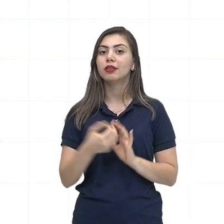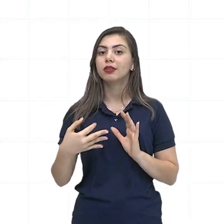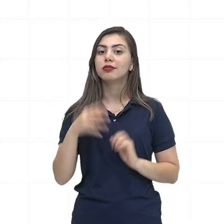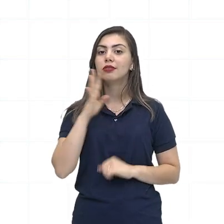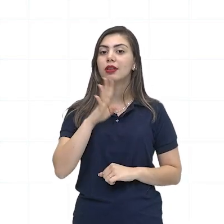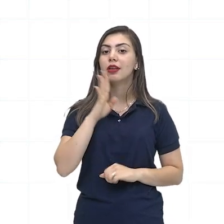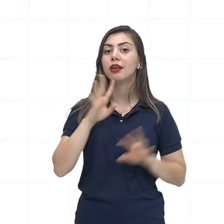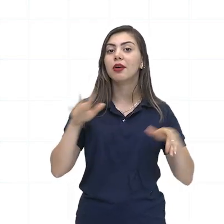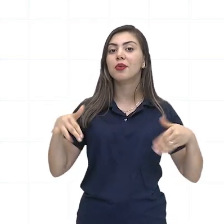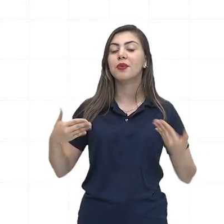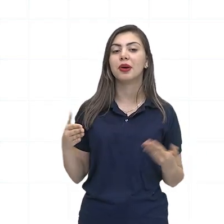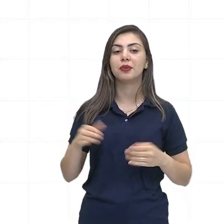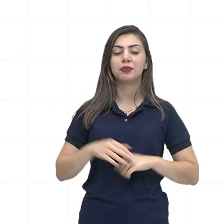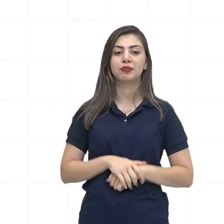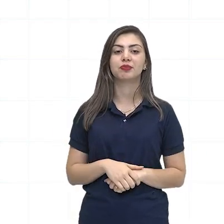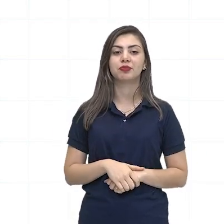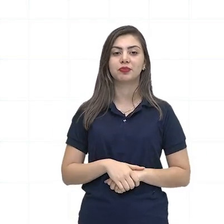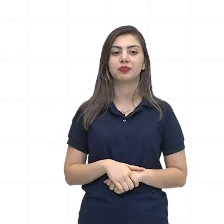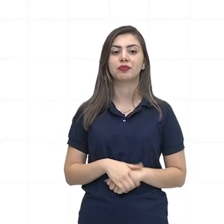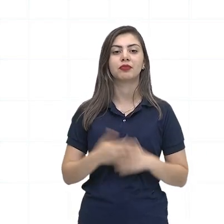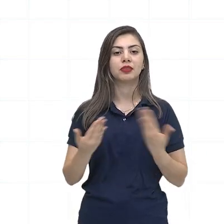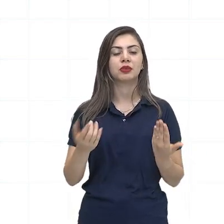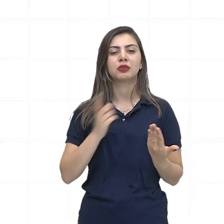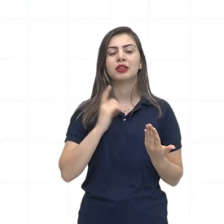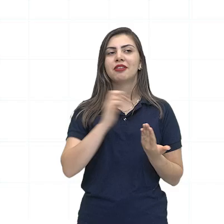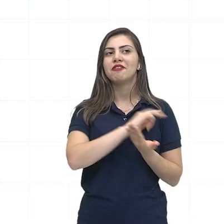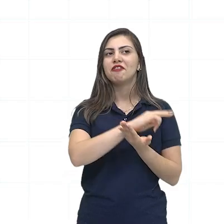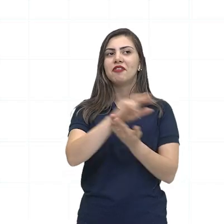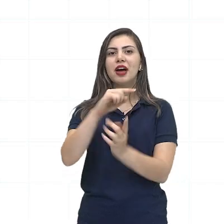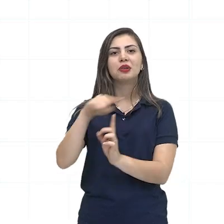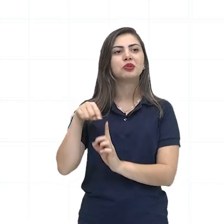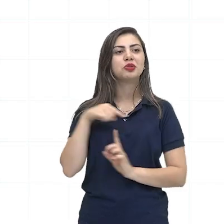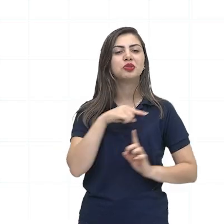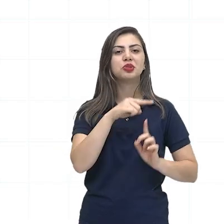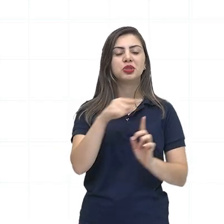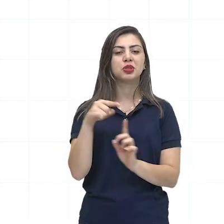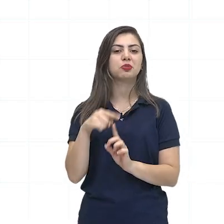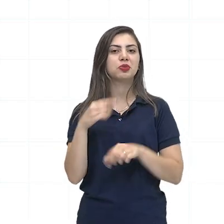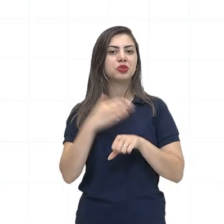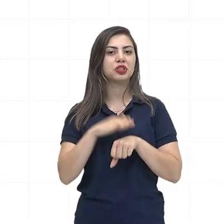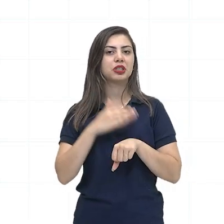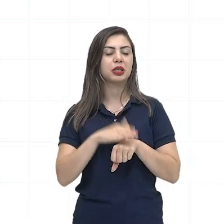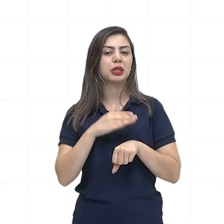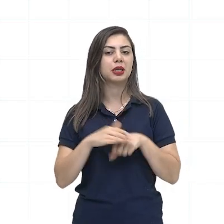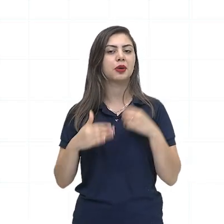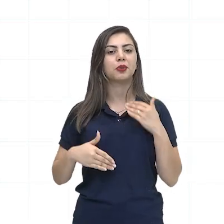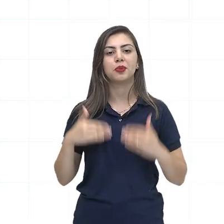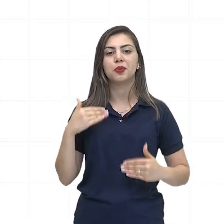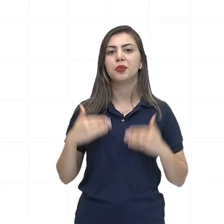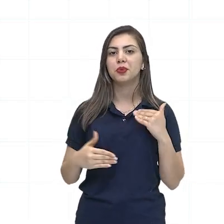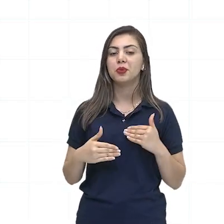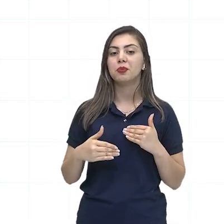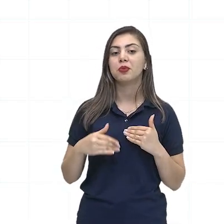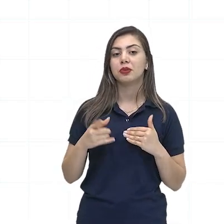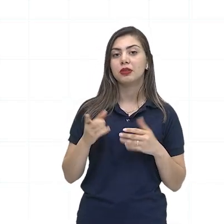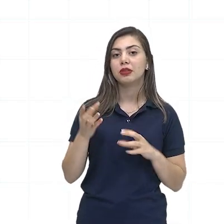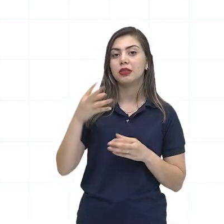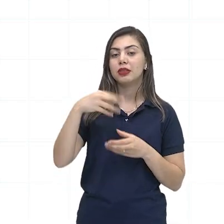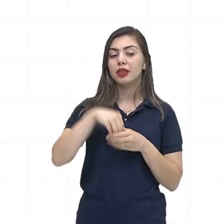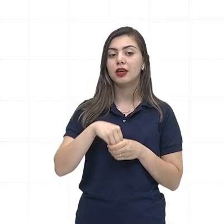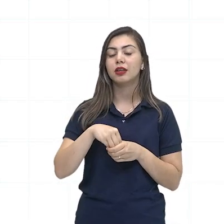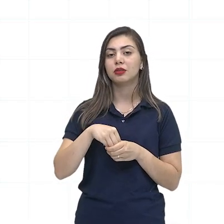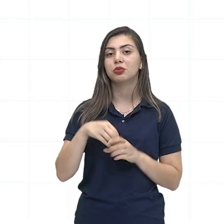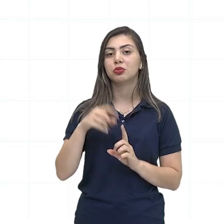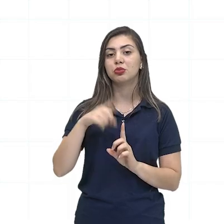Outra característica muito interessante é sobre a variedade de exercícios que existem dentro, né,